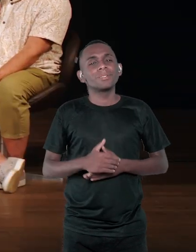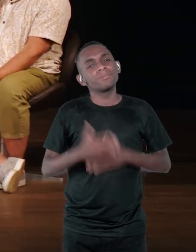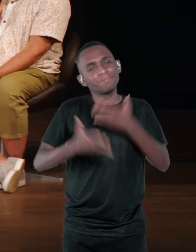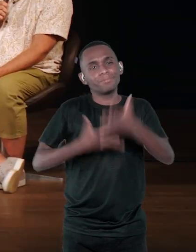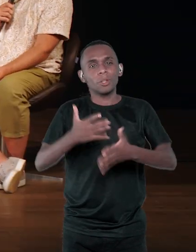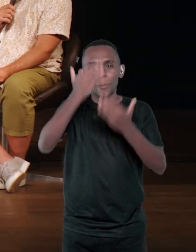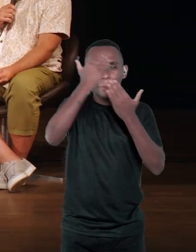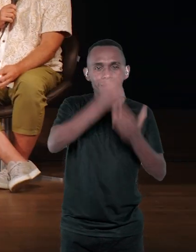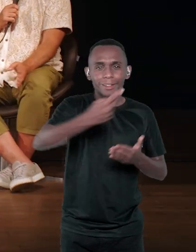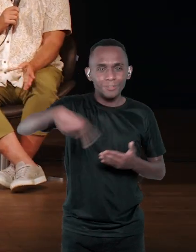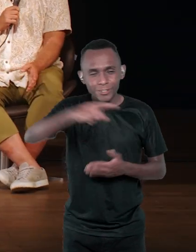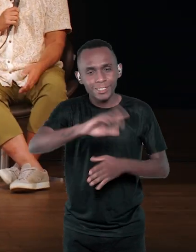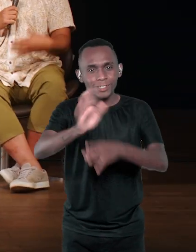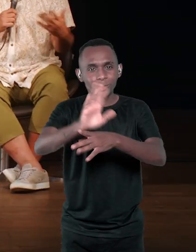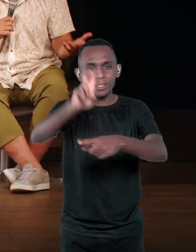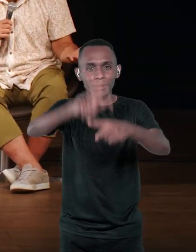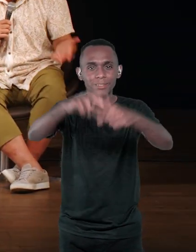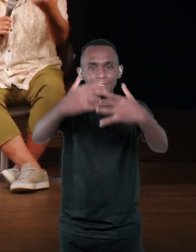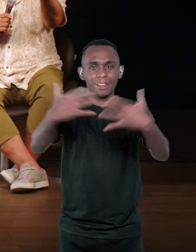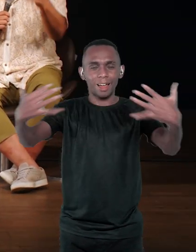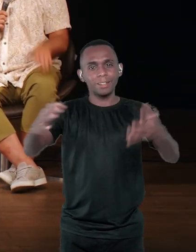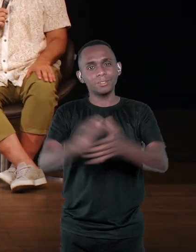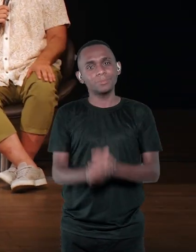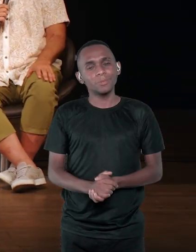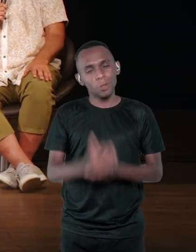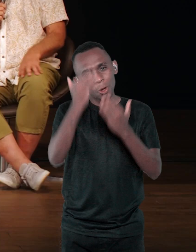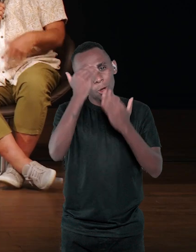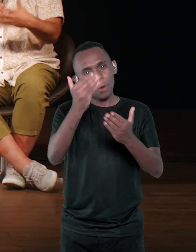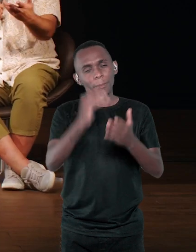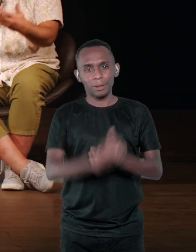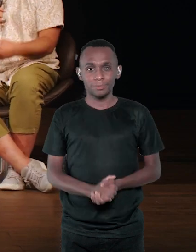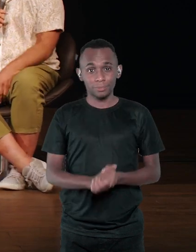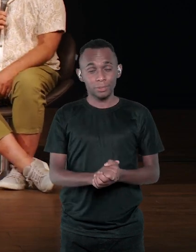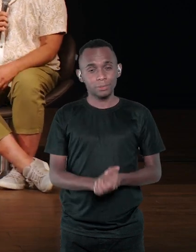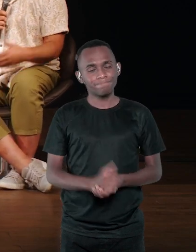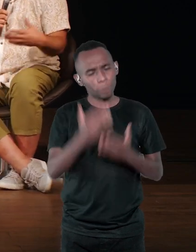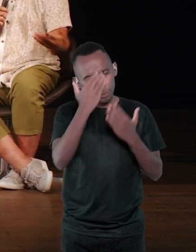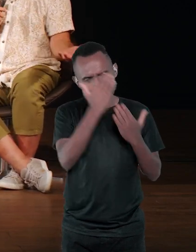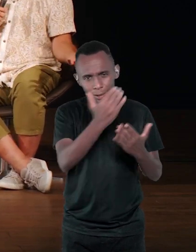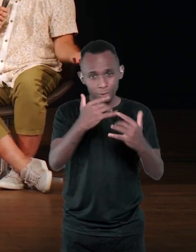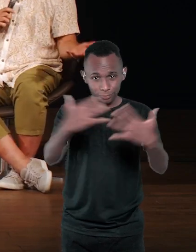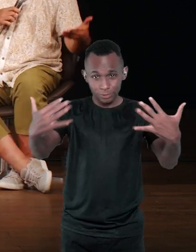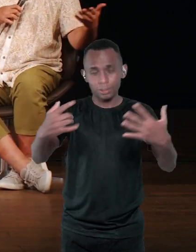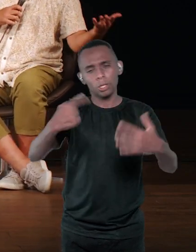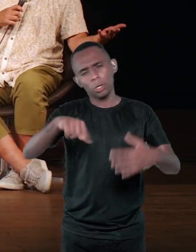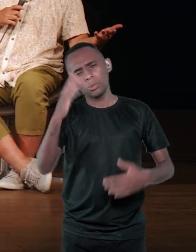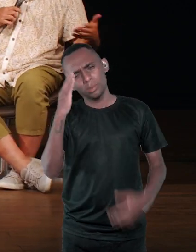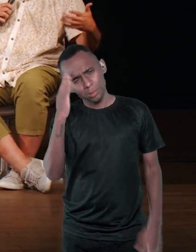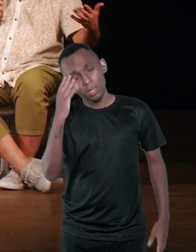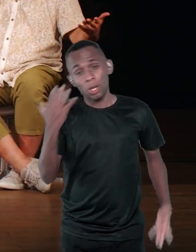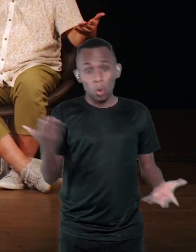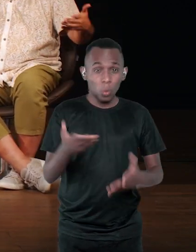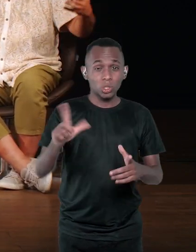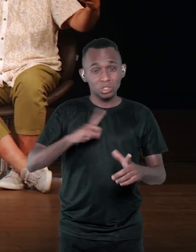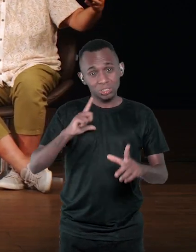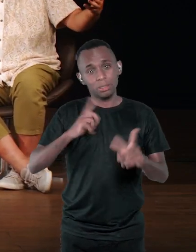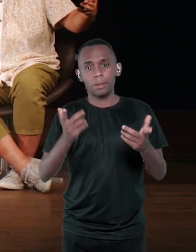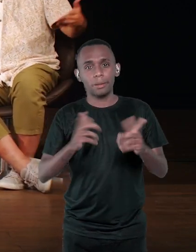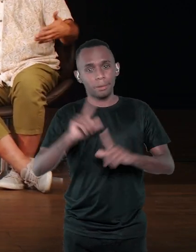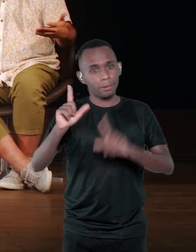cinema. Você podia estar assistindo. Juro, o Spielberg está sentado na tela falando com você. Super obrigado. Eu sei como é que é, hoje em dia tem streaming,